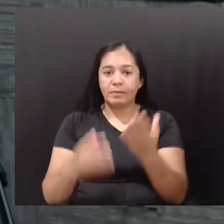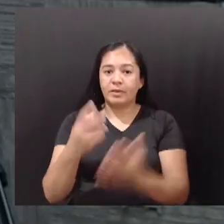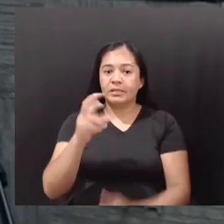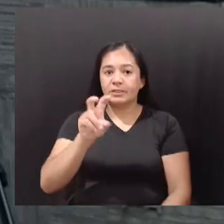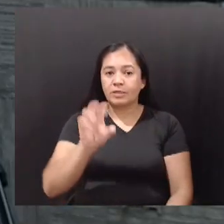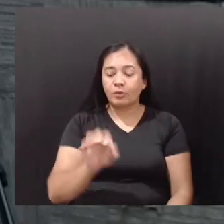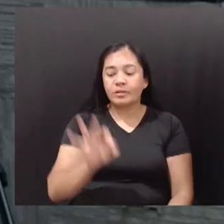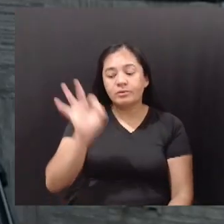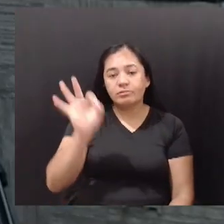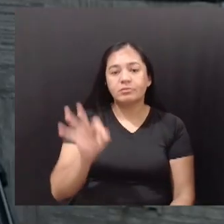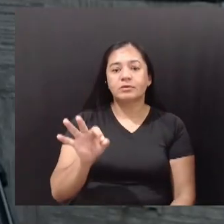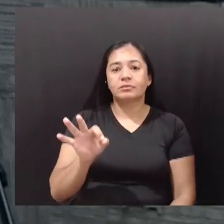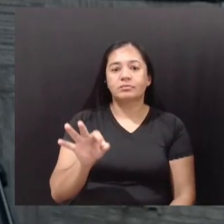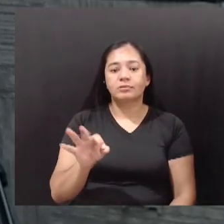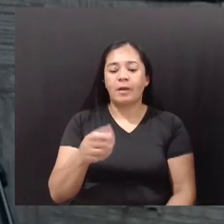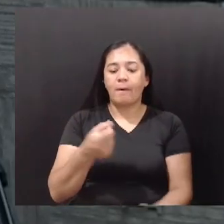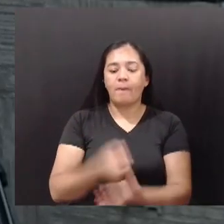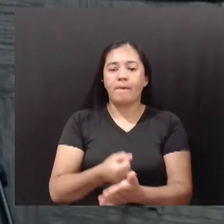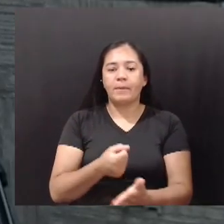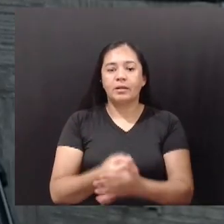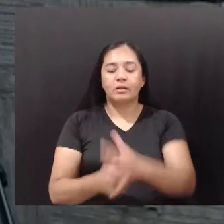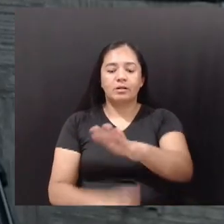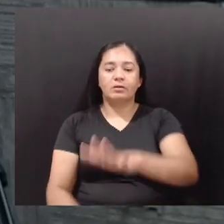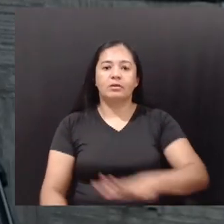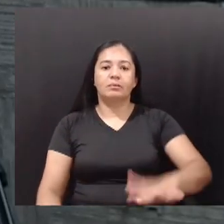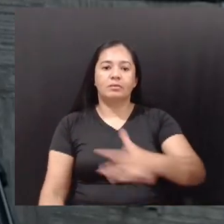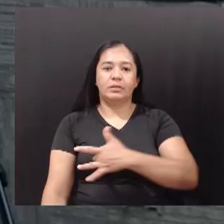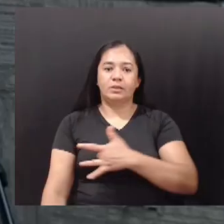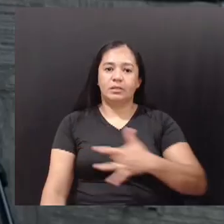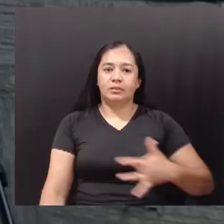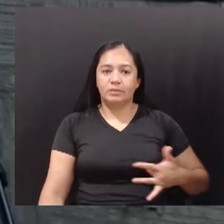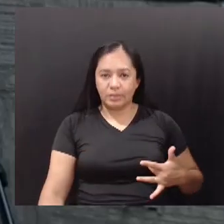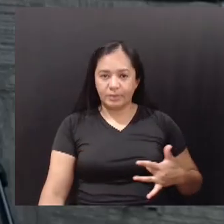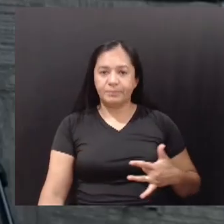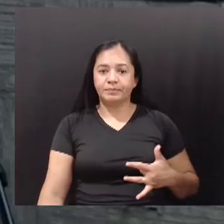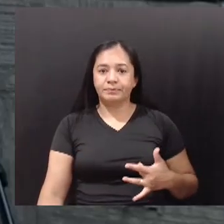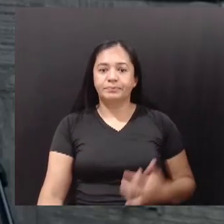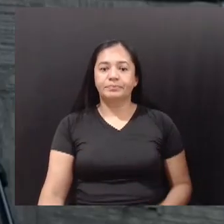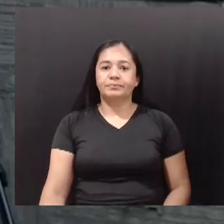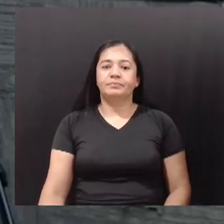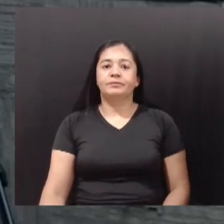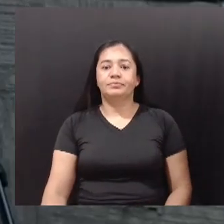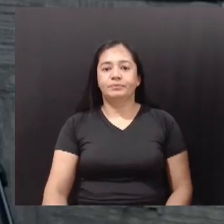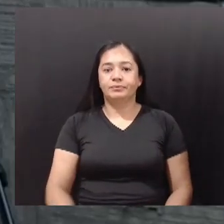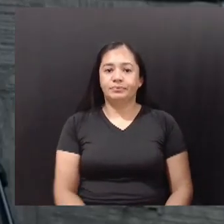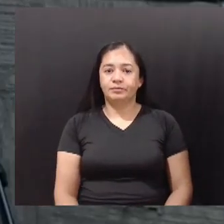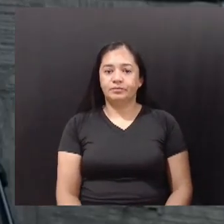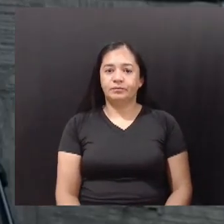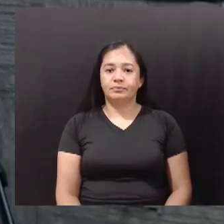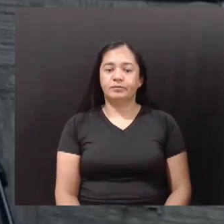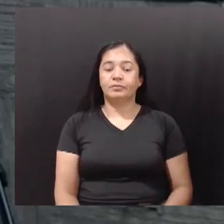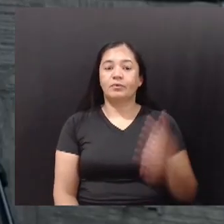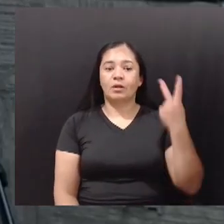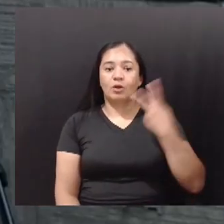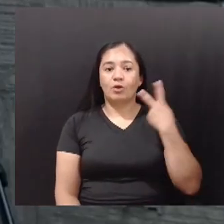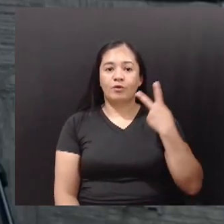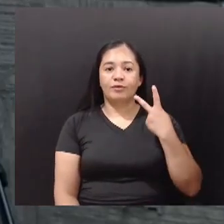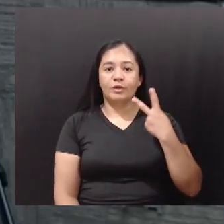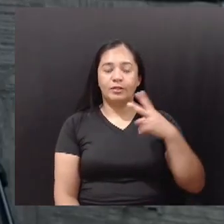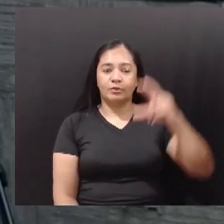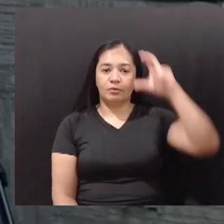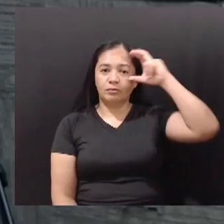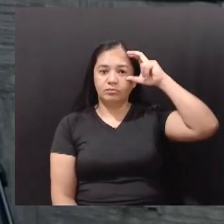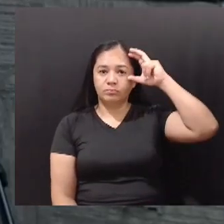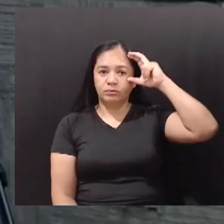montante obrigatoriamente deve ser destinado à pasta da saúde. E o vereador Carlinhos Camelô, que é o presidente